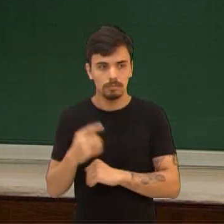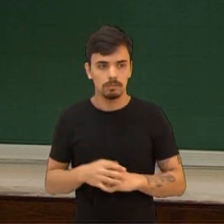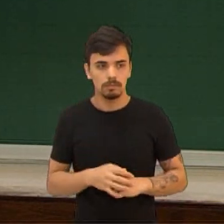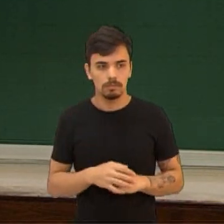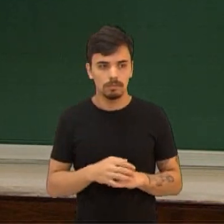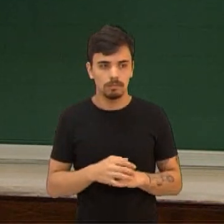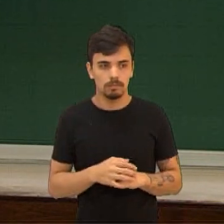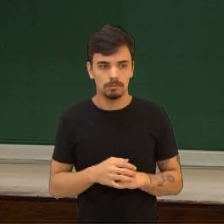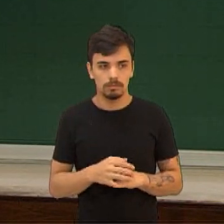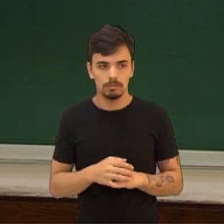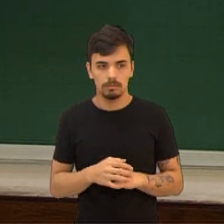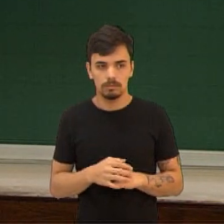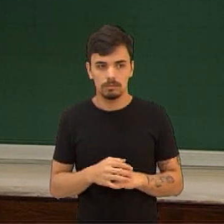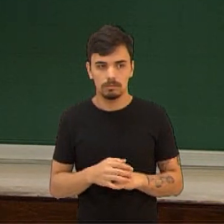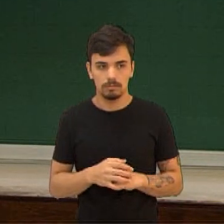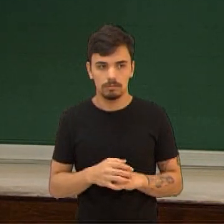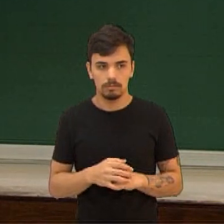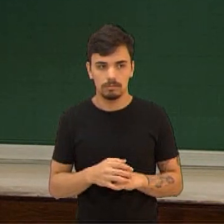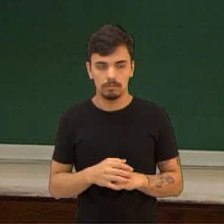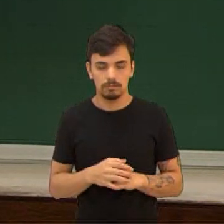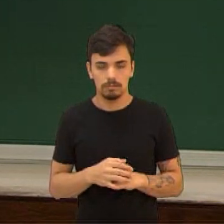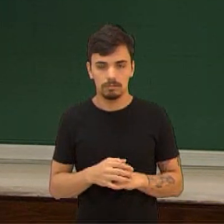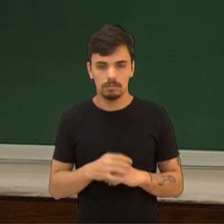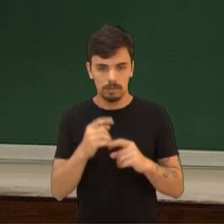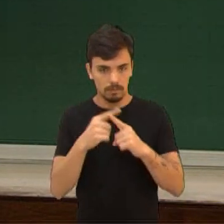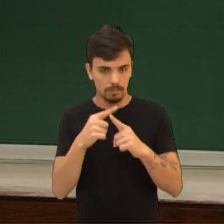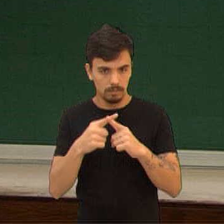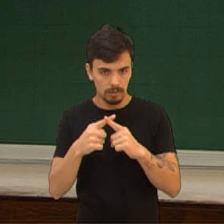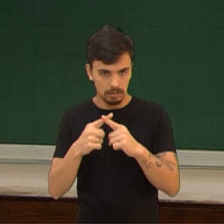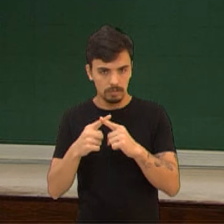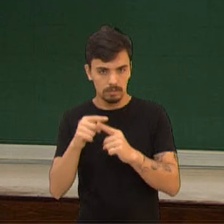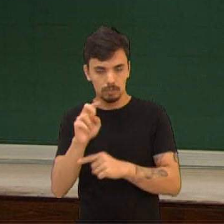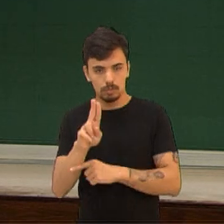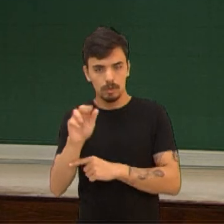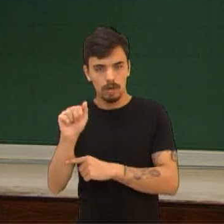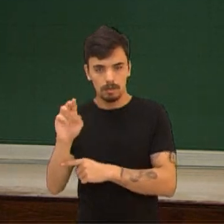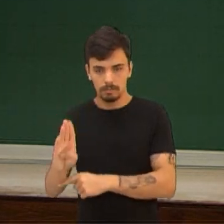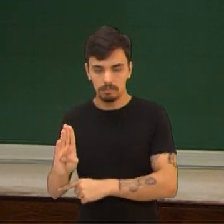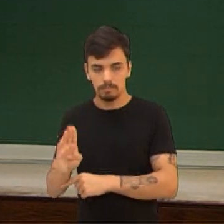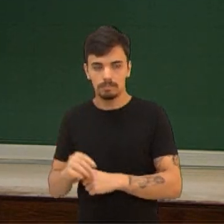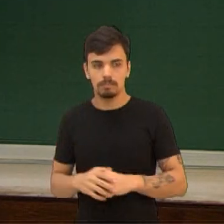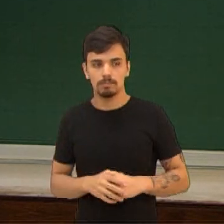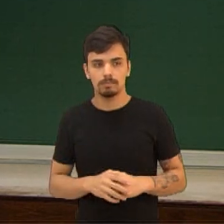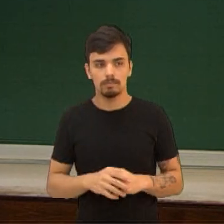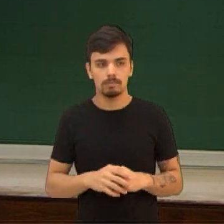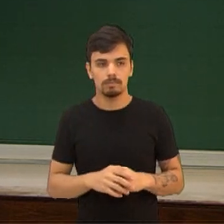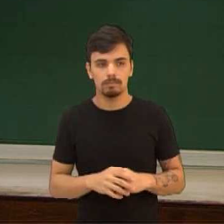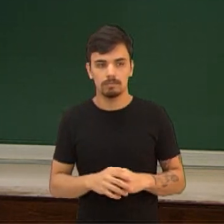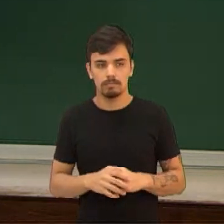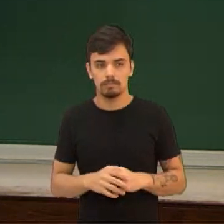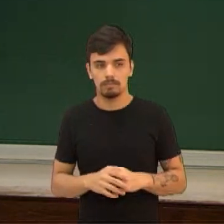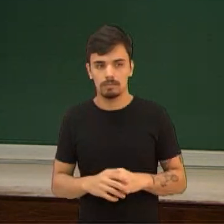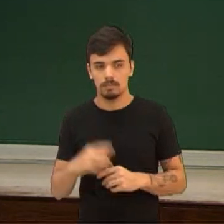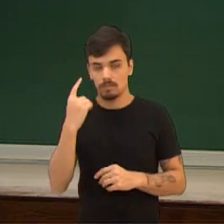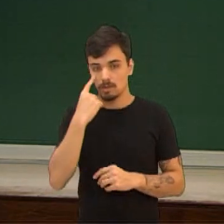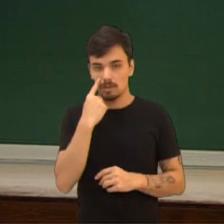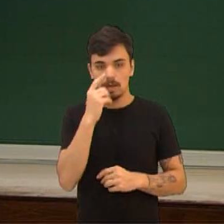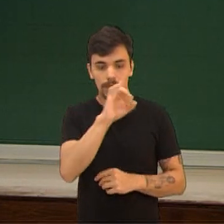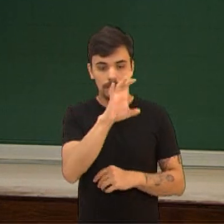carga total, capacitância equivalente, vezes UAB. E agora a carga em cada